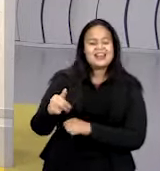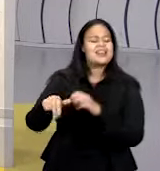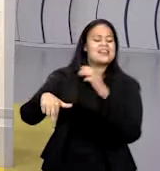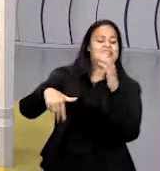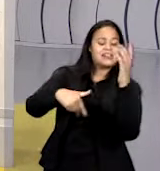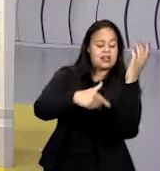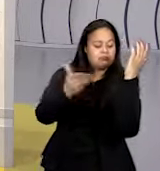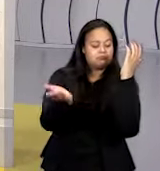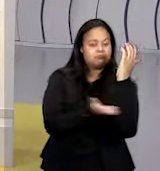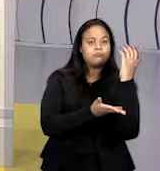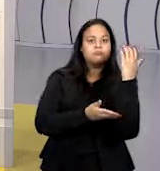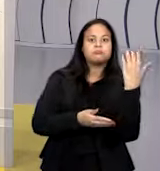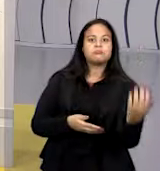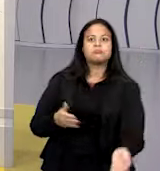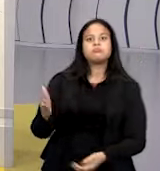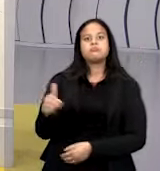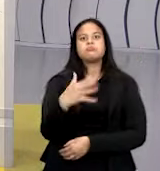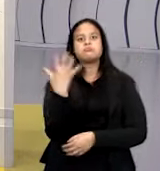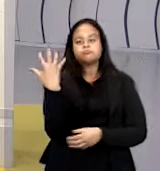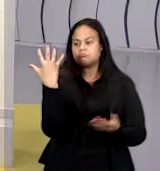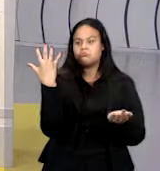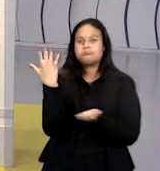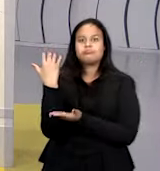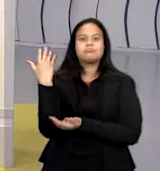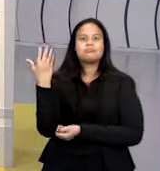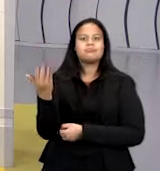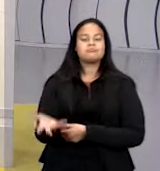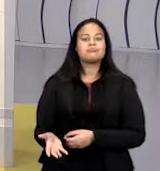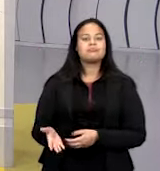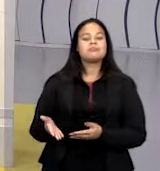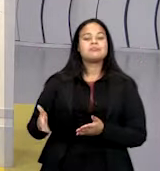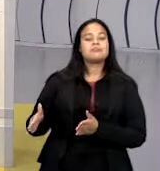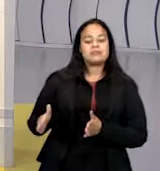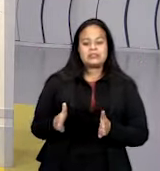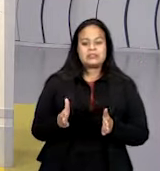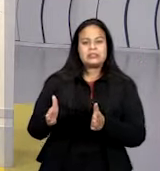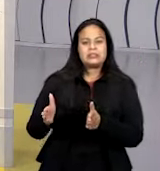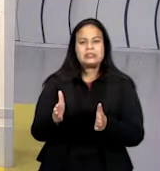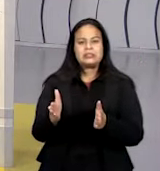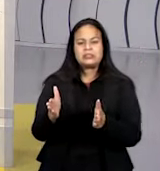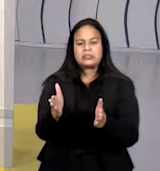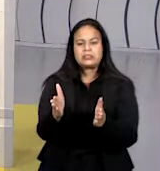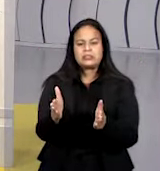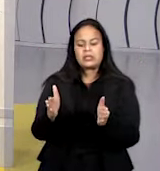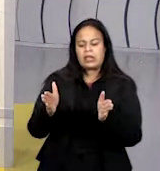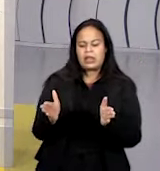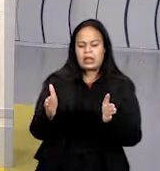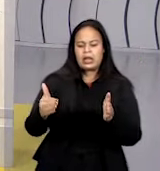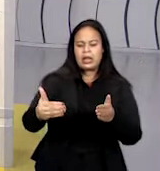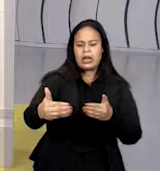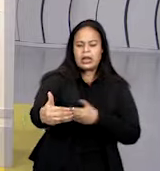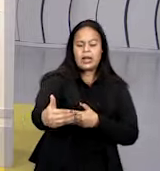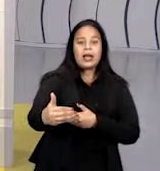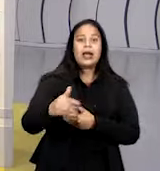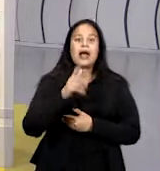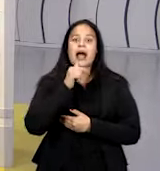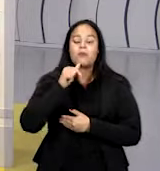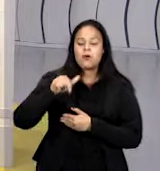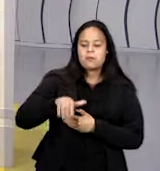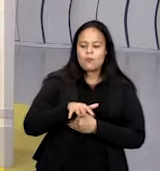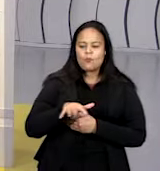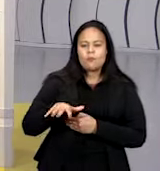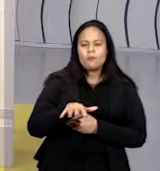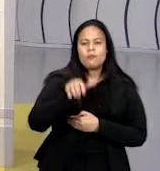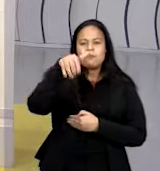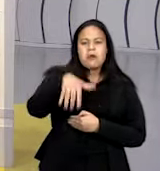porque tinha gente morando, põe em represa, né, prende a água ali, o movimento natural da água, e diz